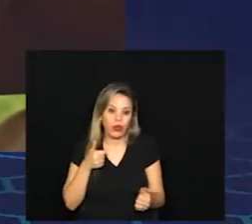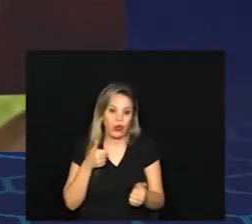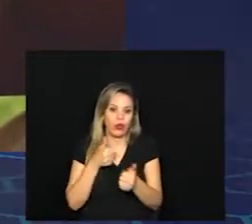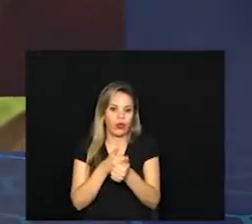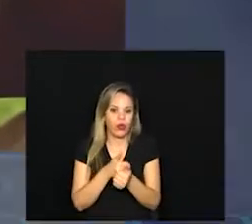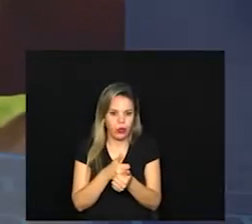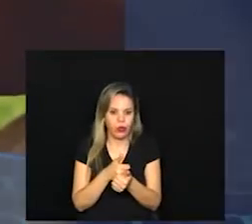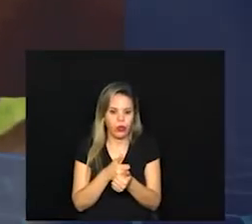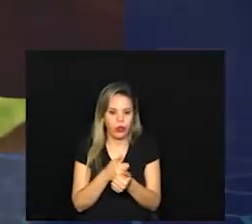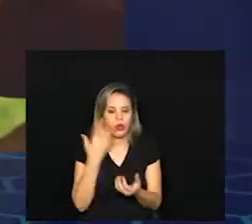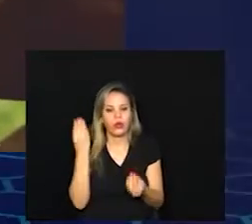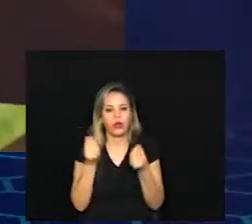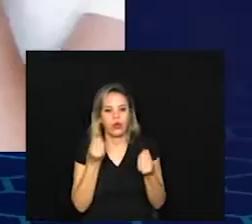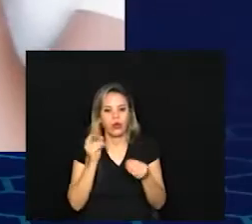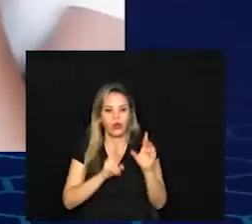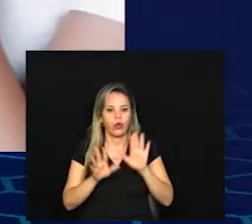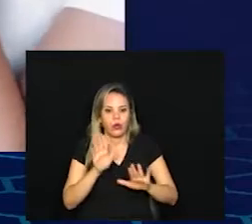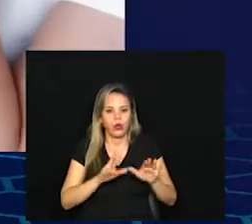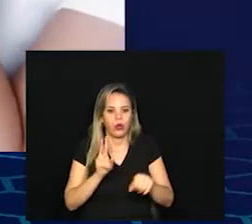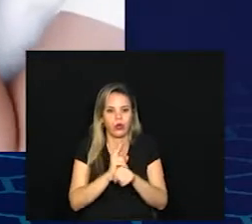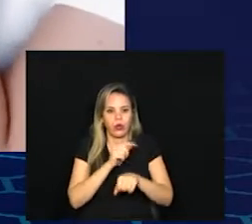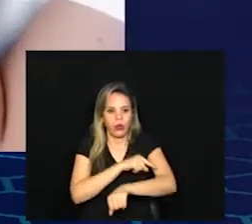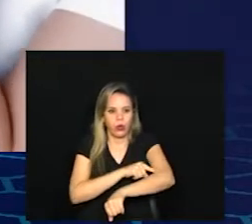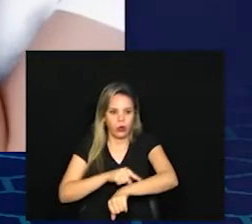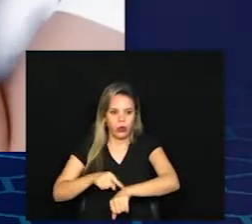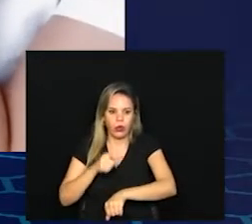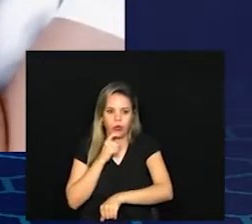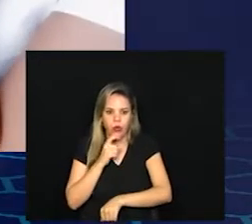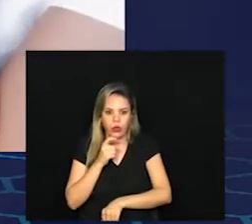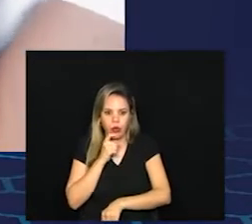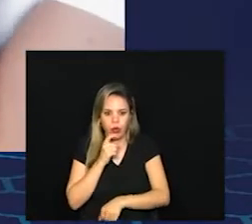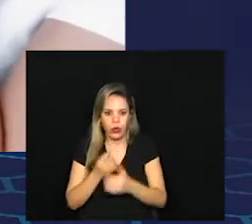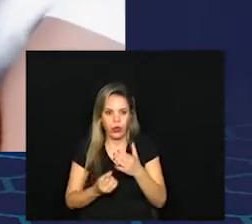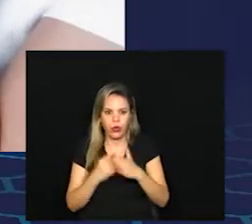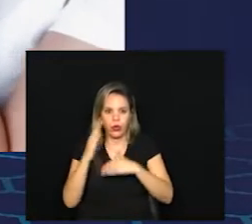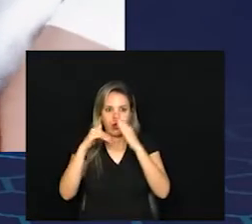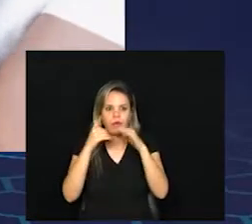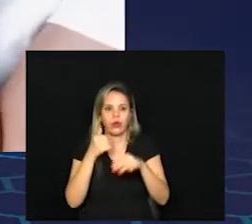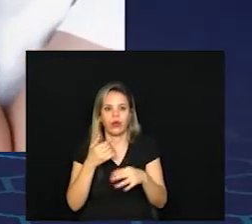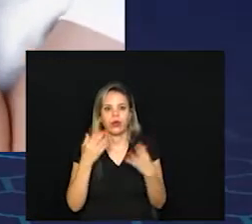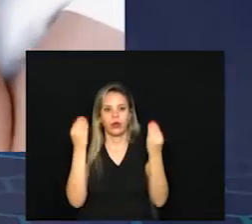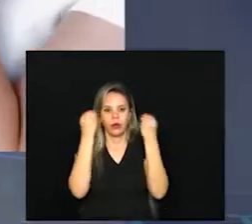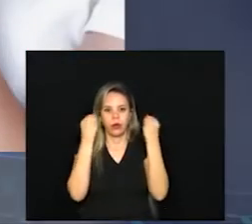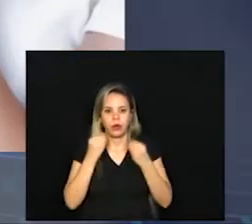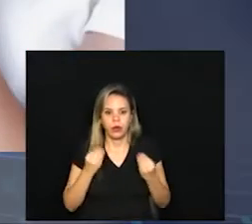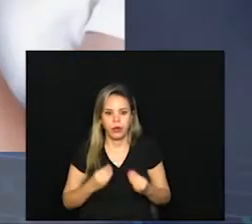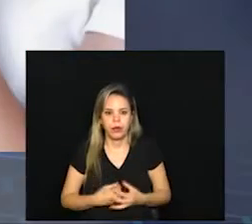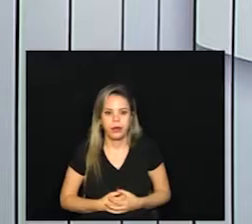chegando. Saiba os cuidados com a pele no inverno, que vão além da hidratação.